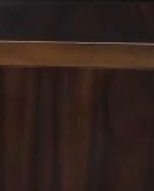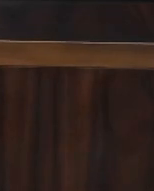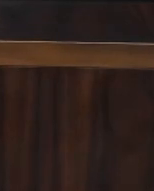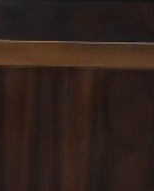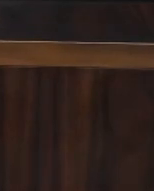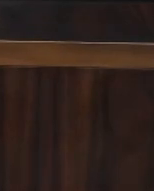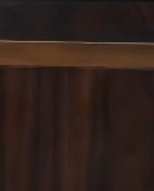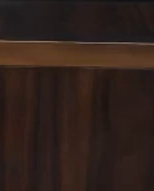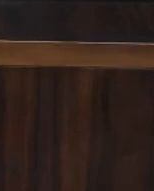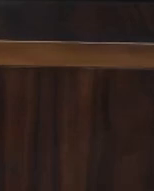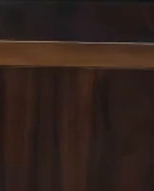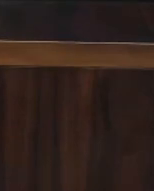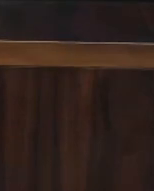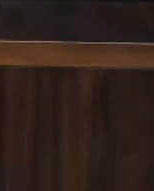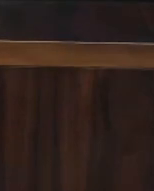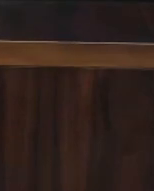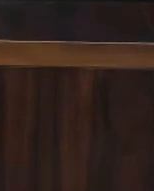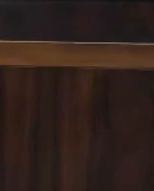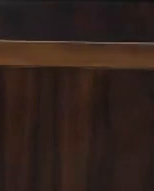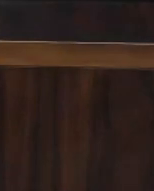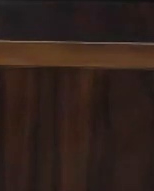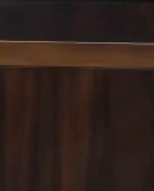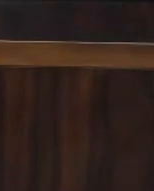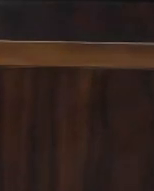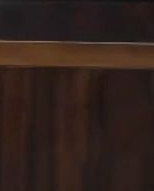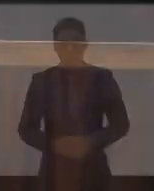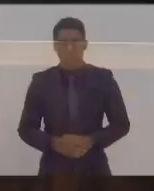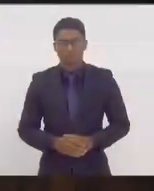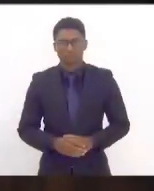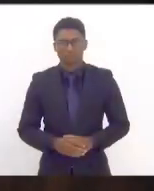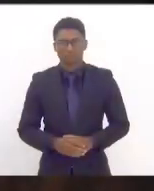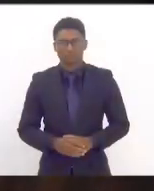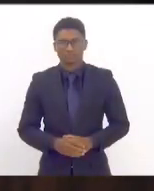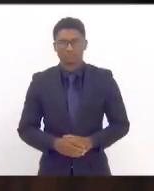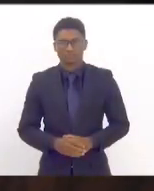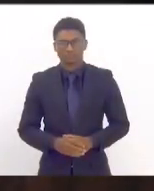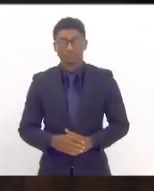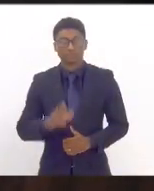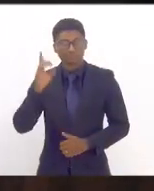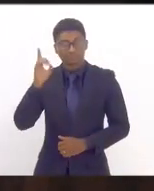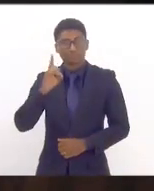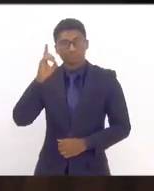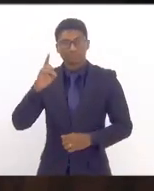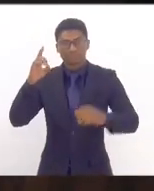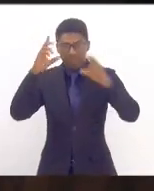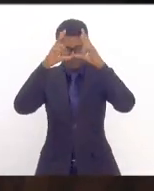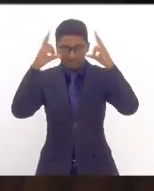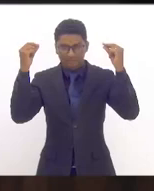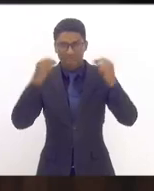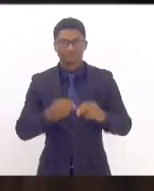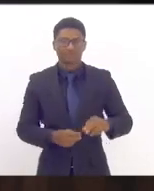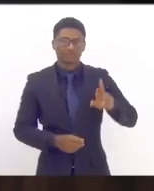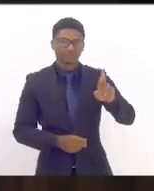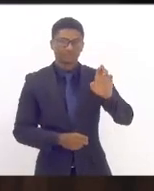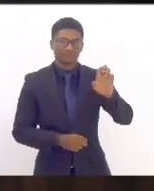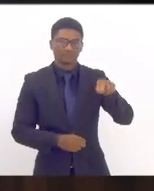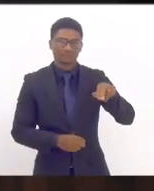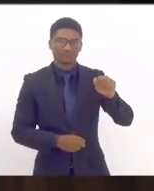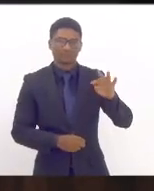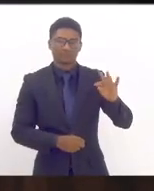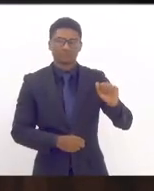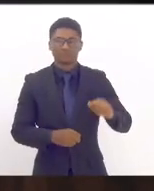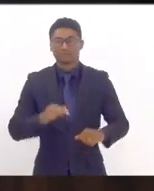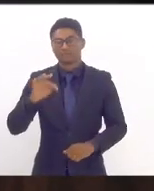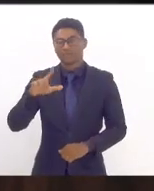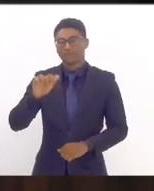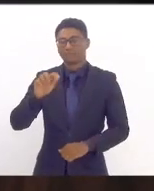é deputado valdec Deputado Eliomar deputada Ferreira Rejane Renata Flávio